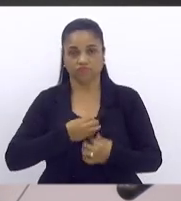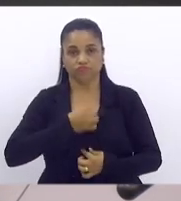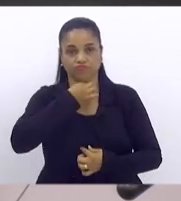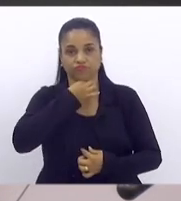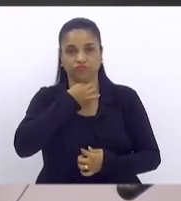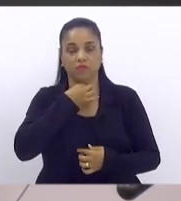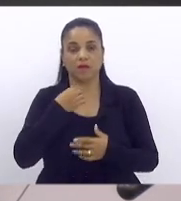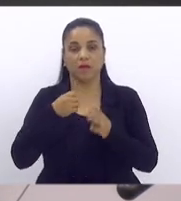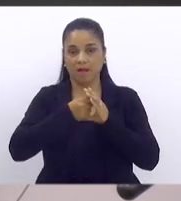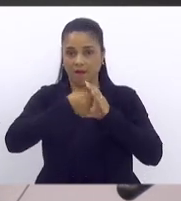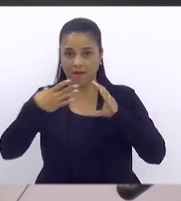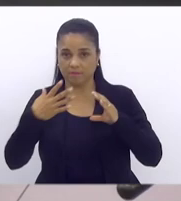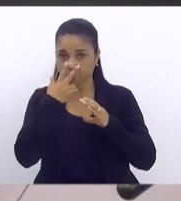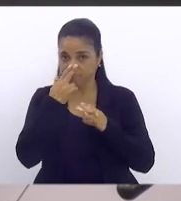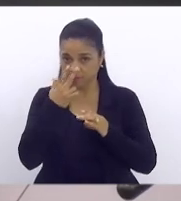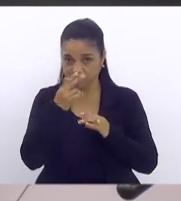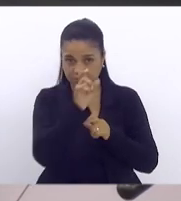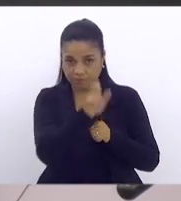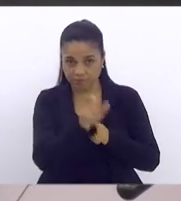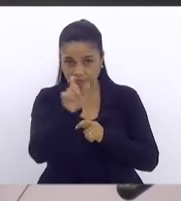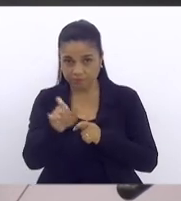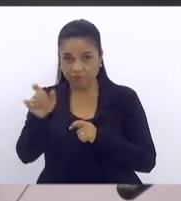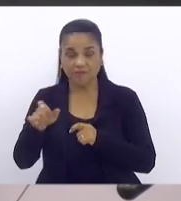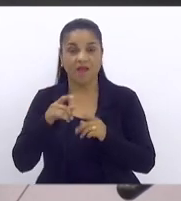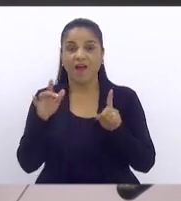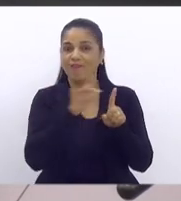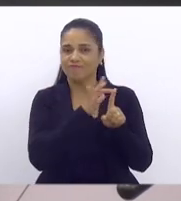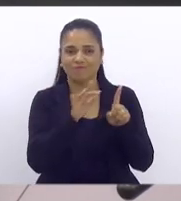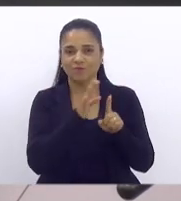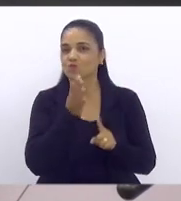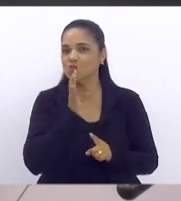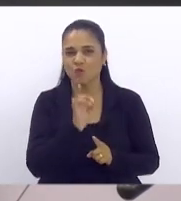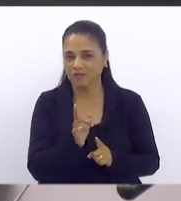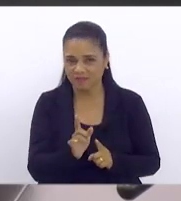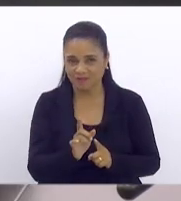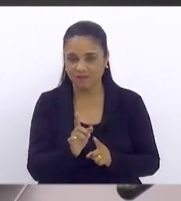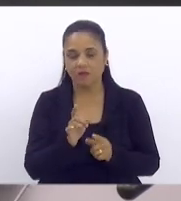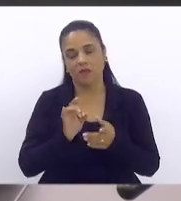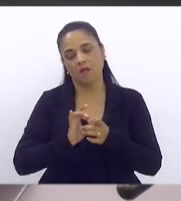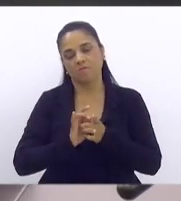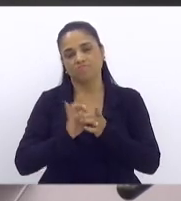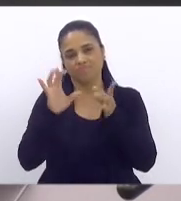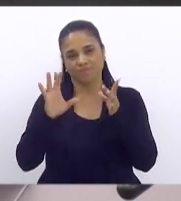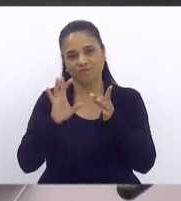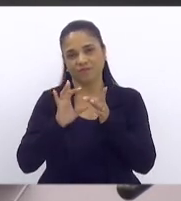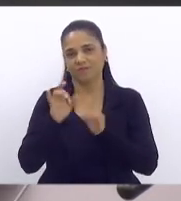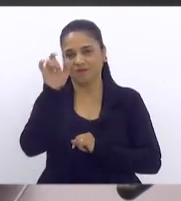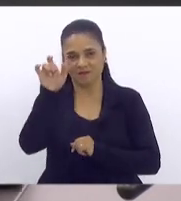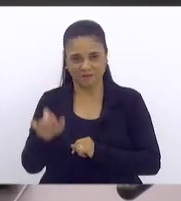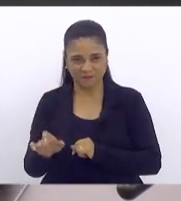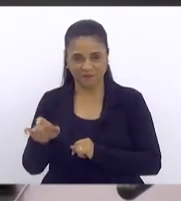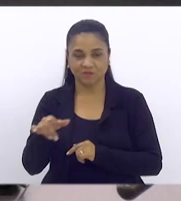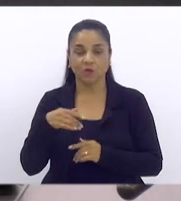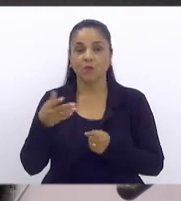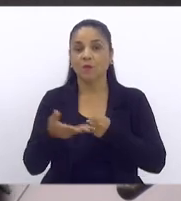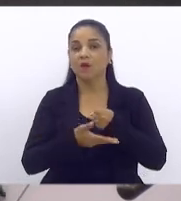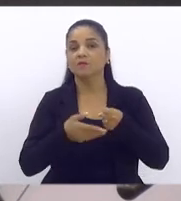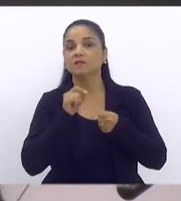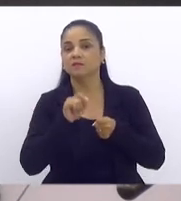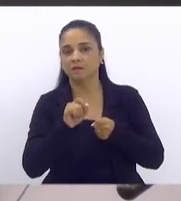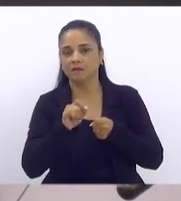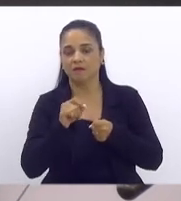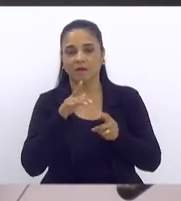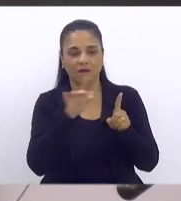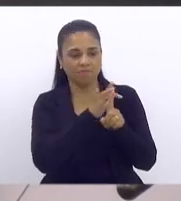parecidas. Por óbvio, a vítima não foi capaz de reconhecê-lo e ele foi absolvido com o seguinte fundamento, né? A vítima afirmou não